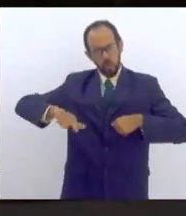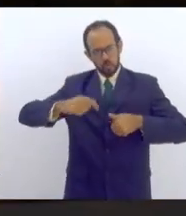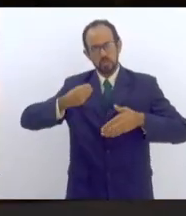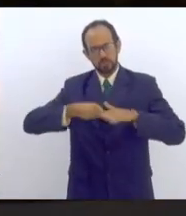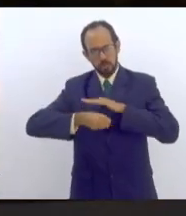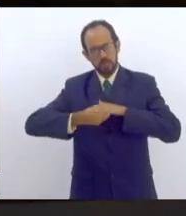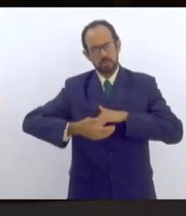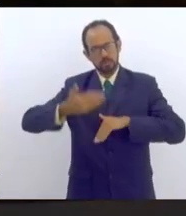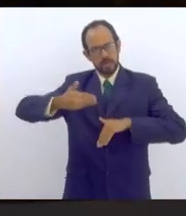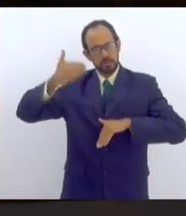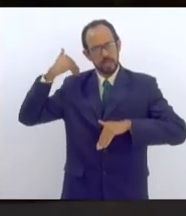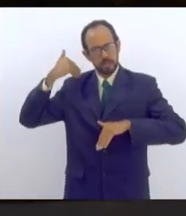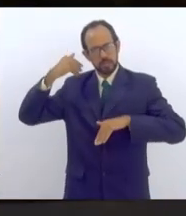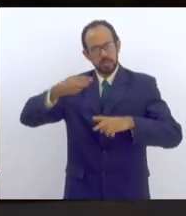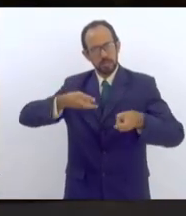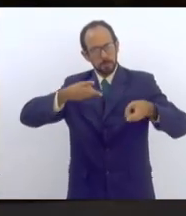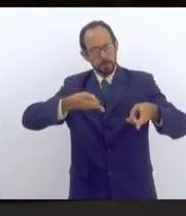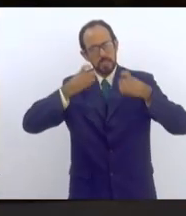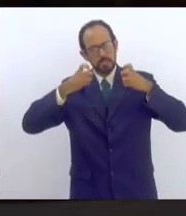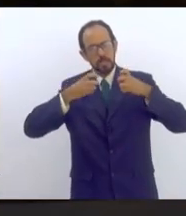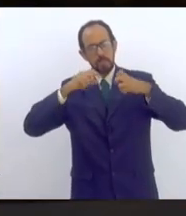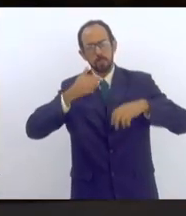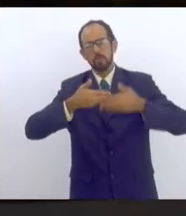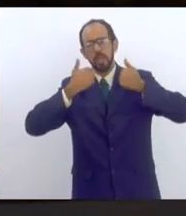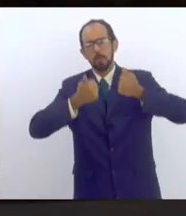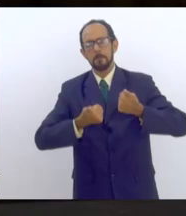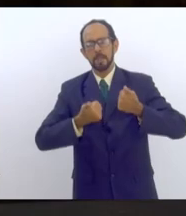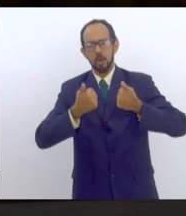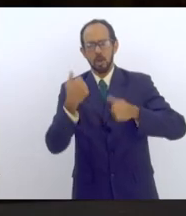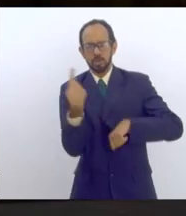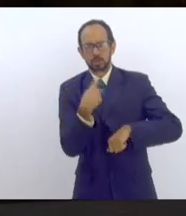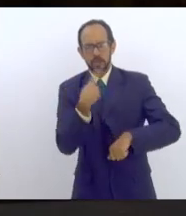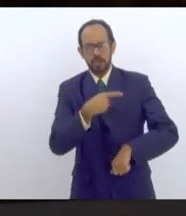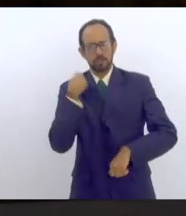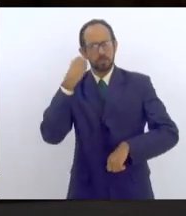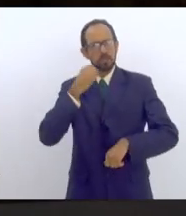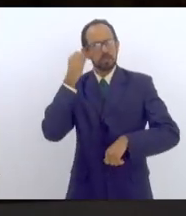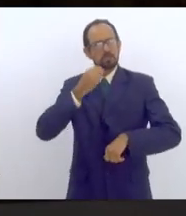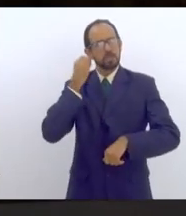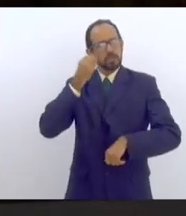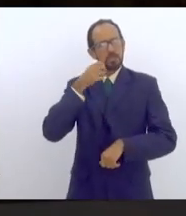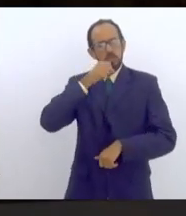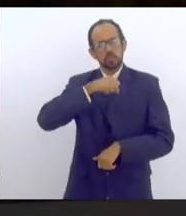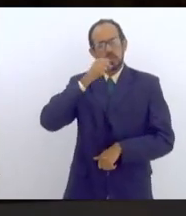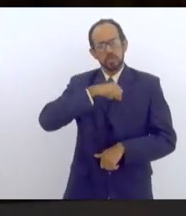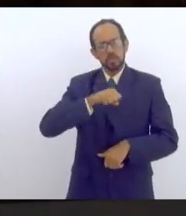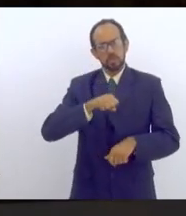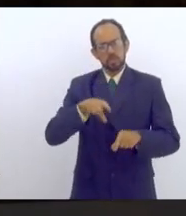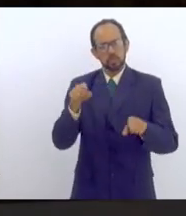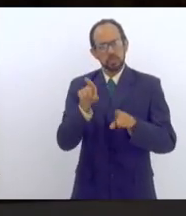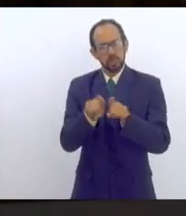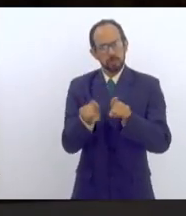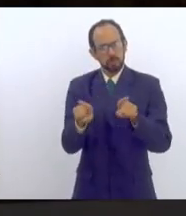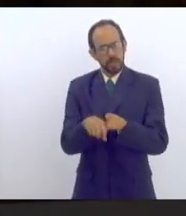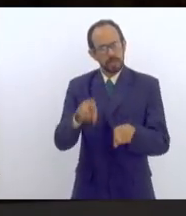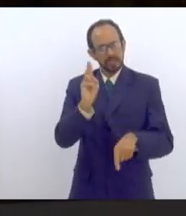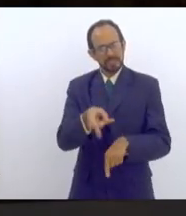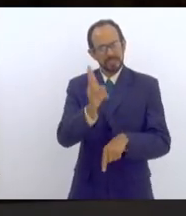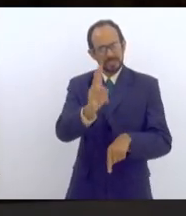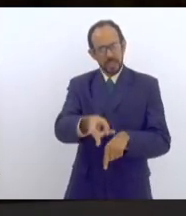legislaturas, que busquem o que há de melhor pela experiência dos antigos e procurem sempre ter em